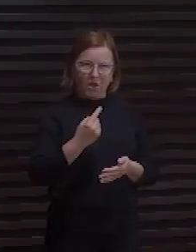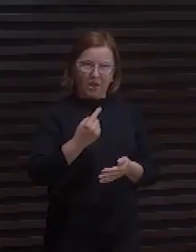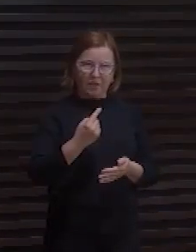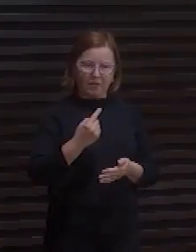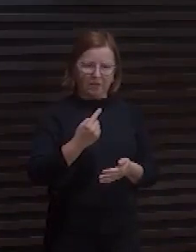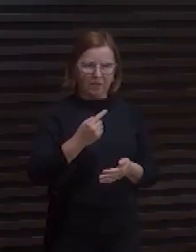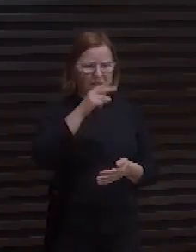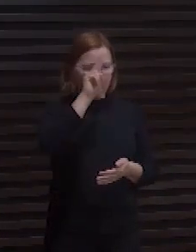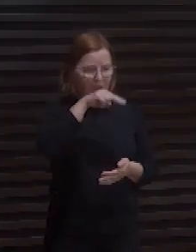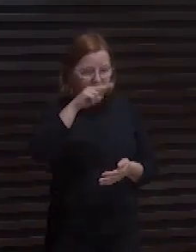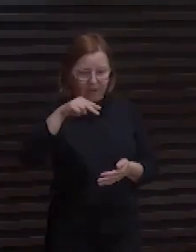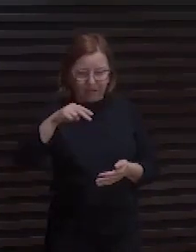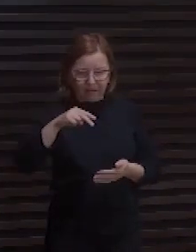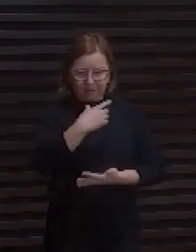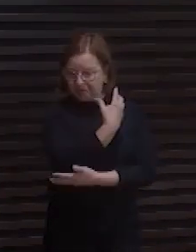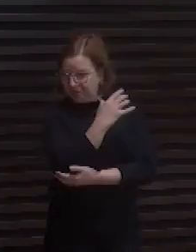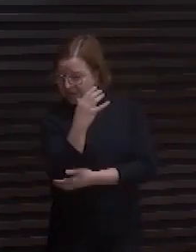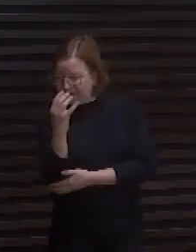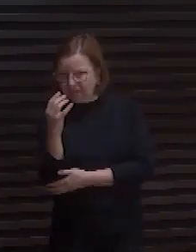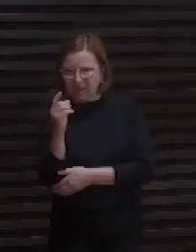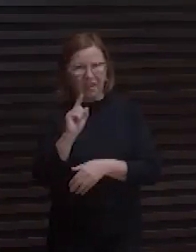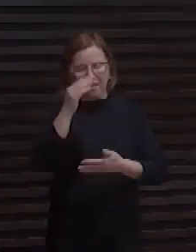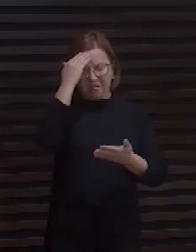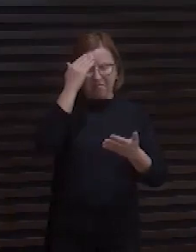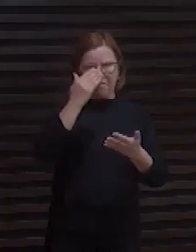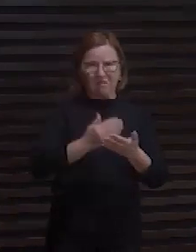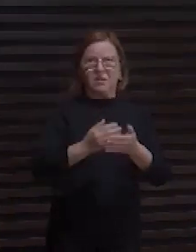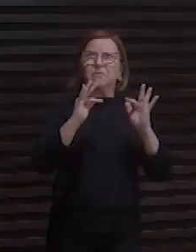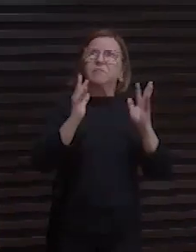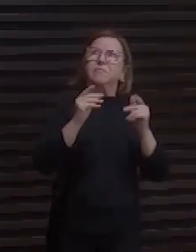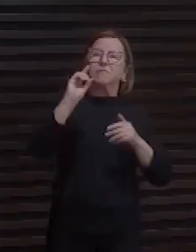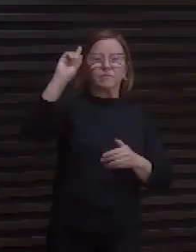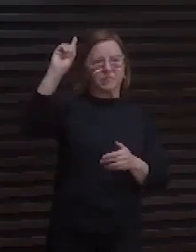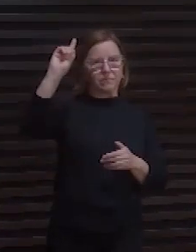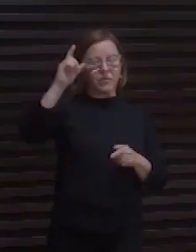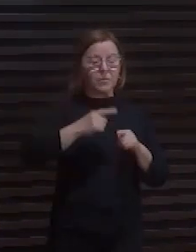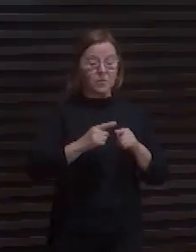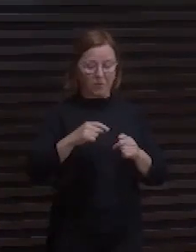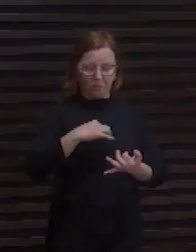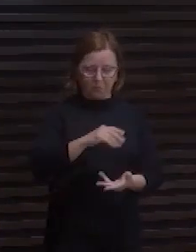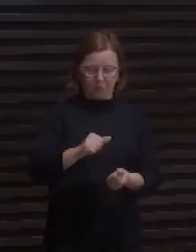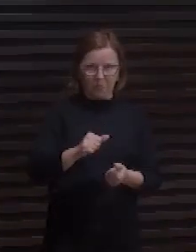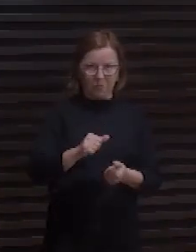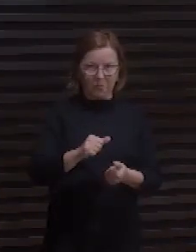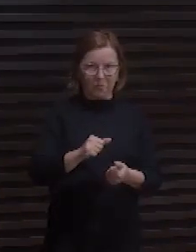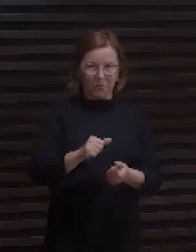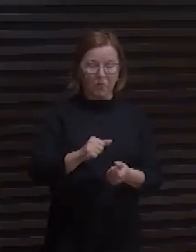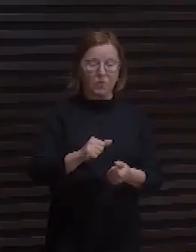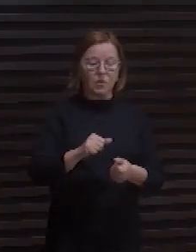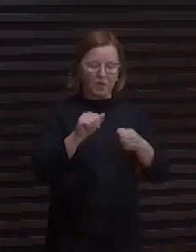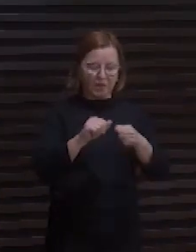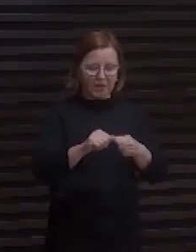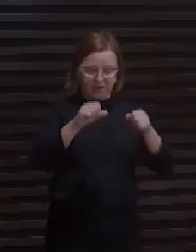para a natureza e não reconhecemos os atributos de Deus. porque o mundo foi criado por Deus, e isto